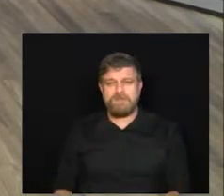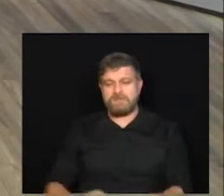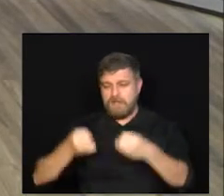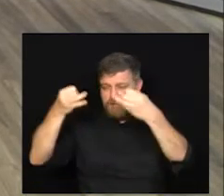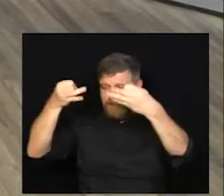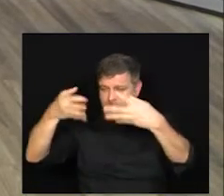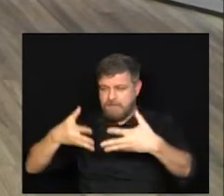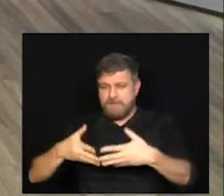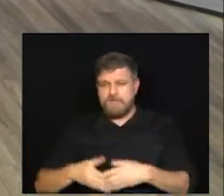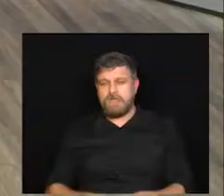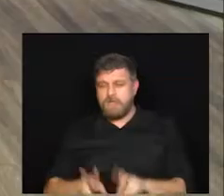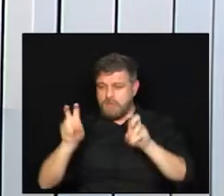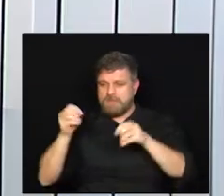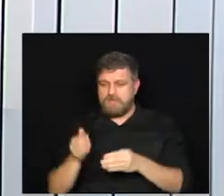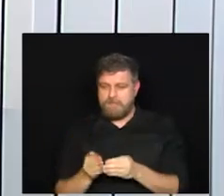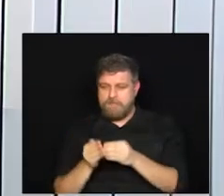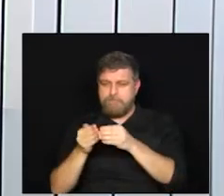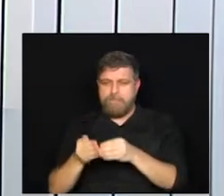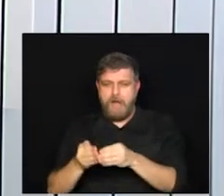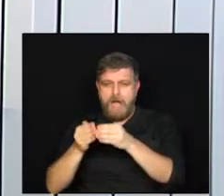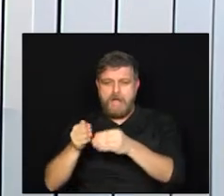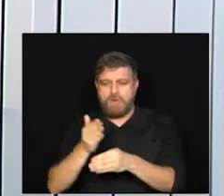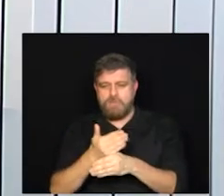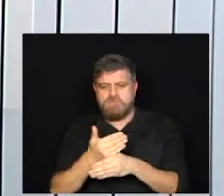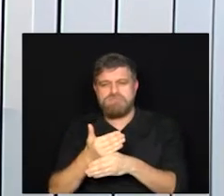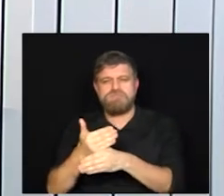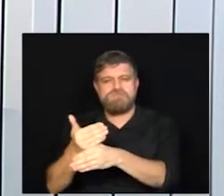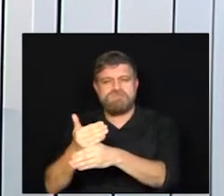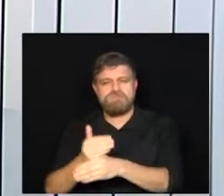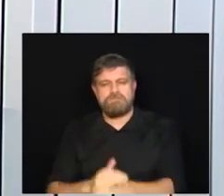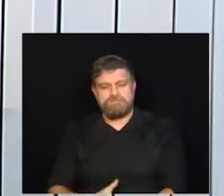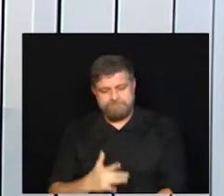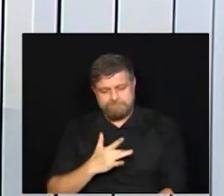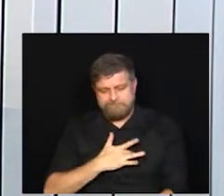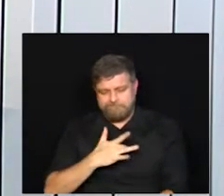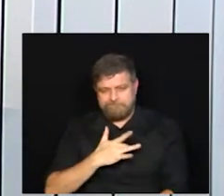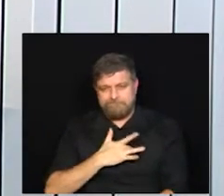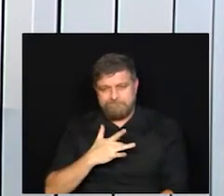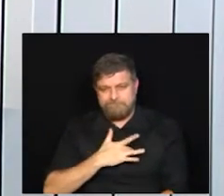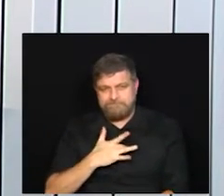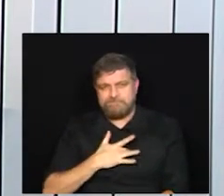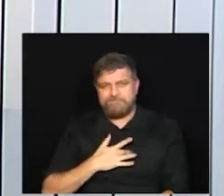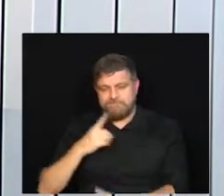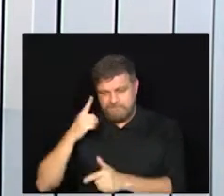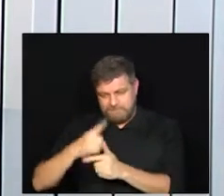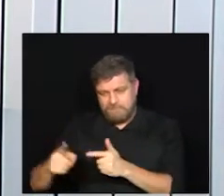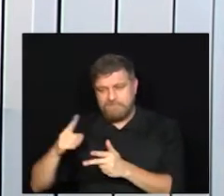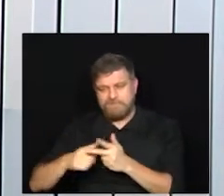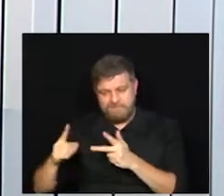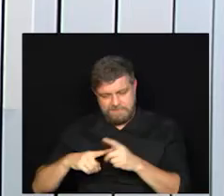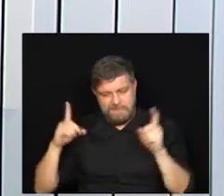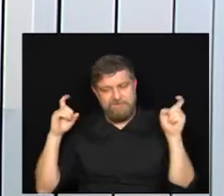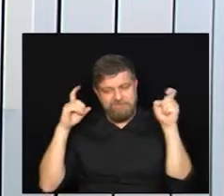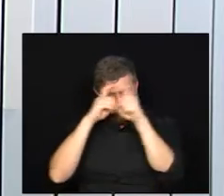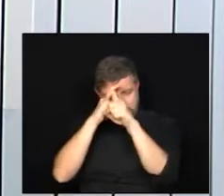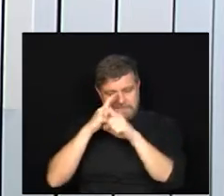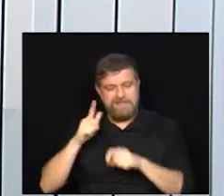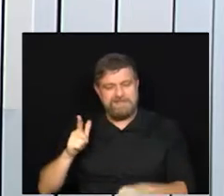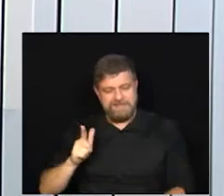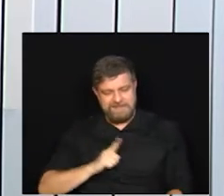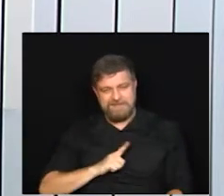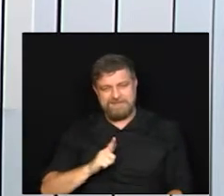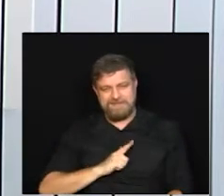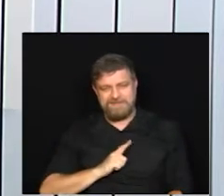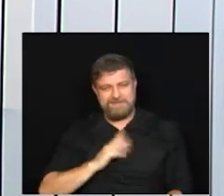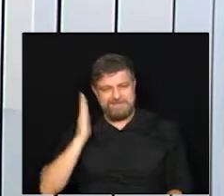pouquinho mais sobre iatismo, sobre essa paixão de velejar com os perrengues, né, que toda modalidade